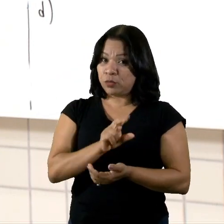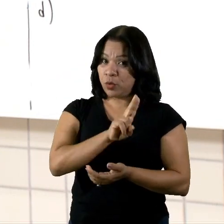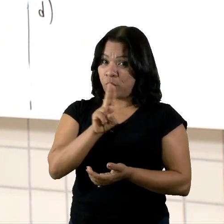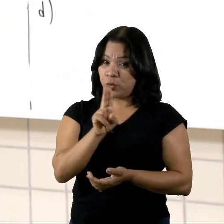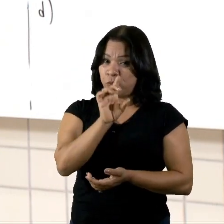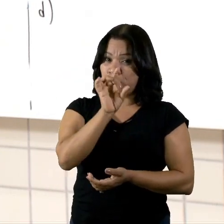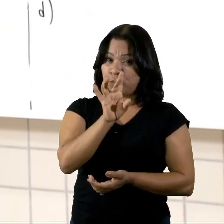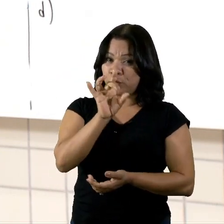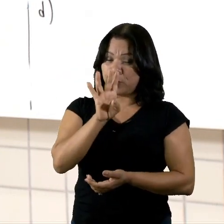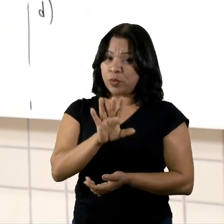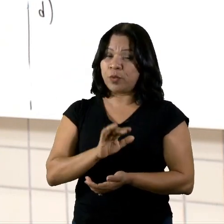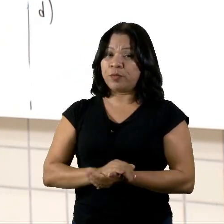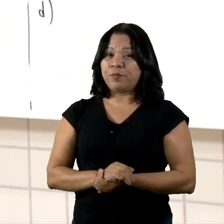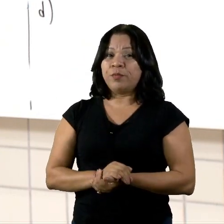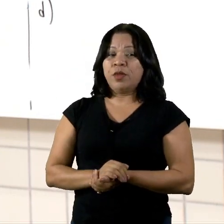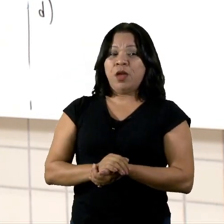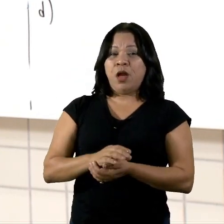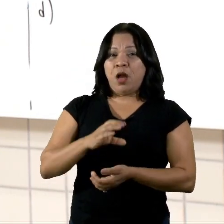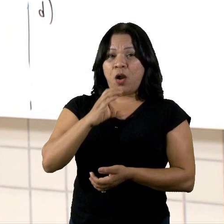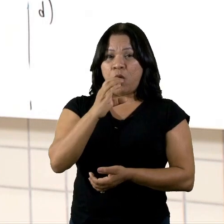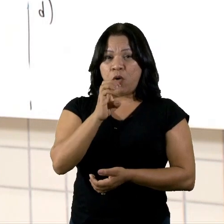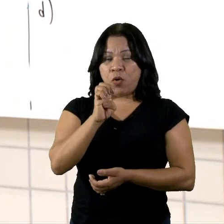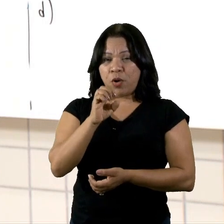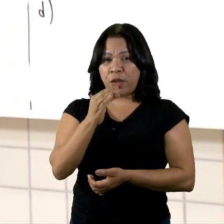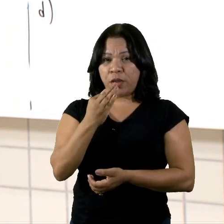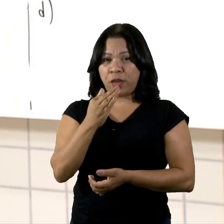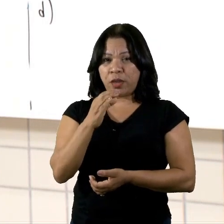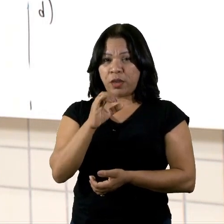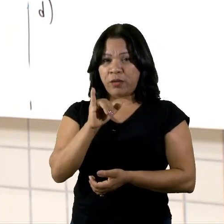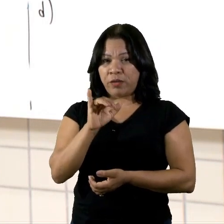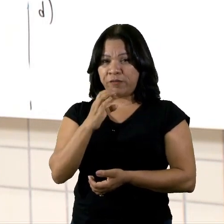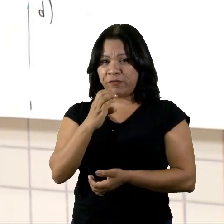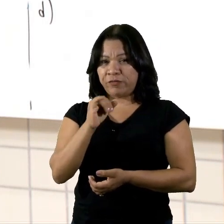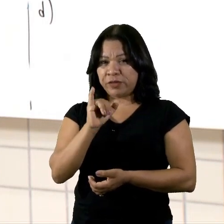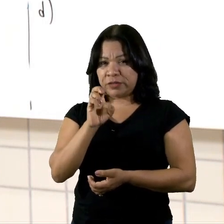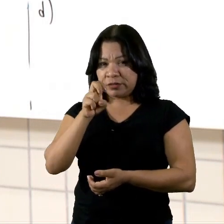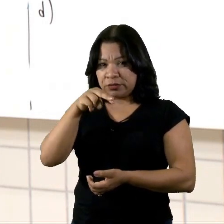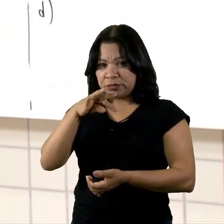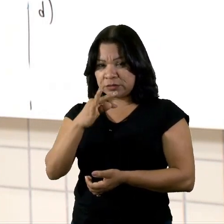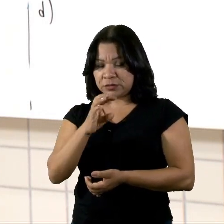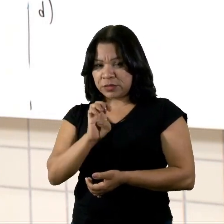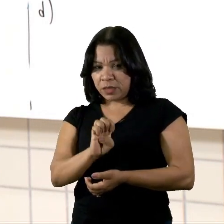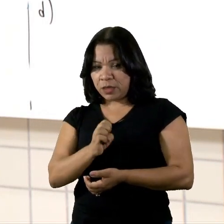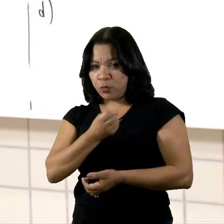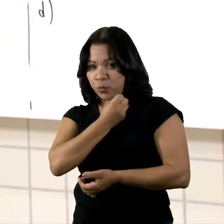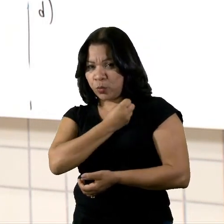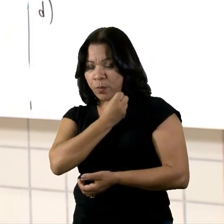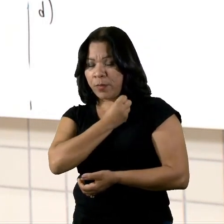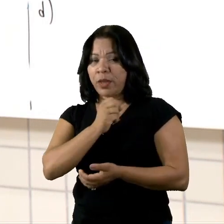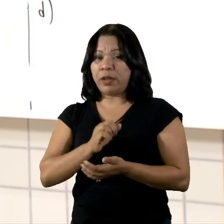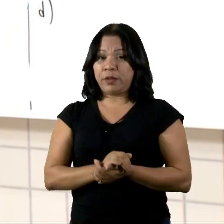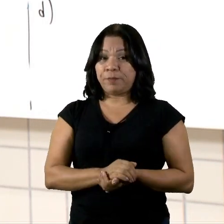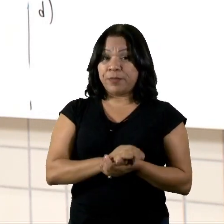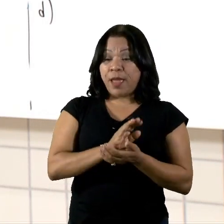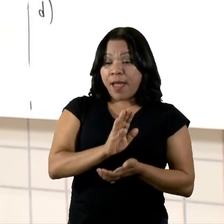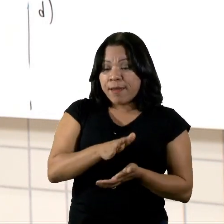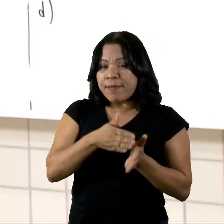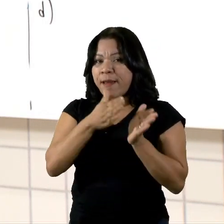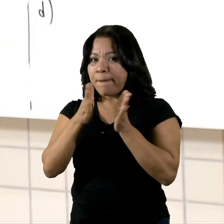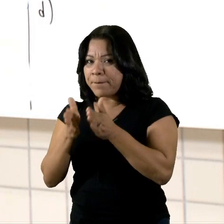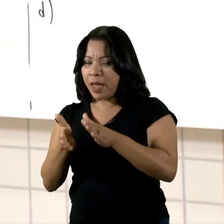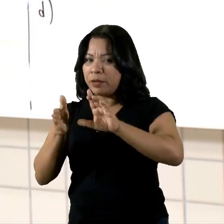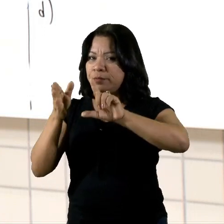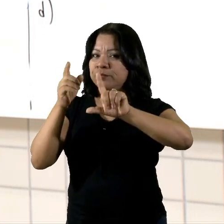que é coeficiente numérico, né? E a parte das letras, né,